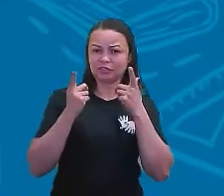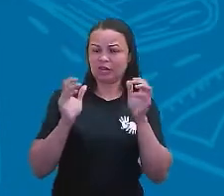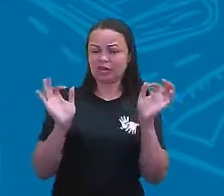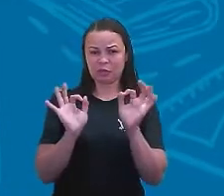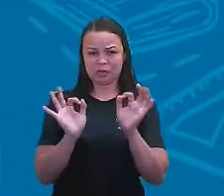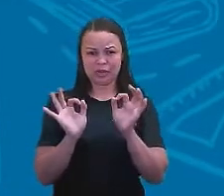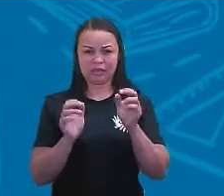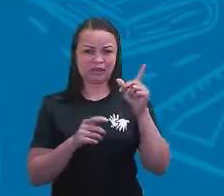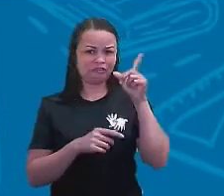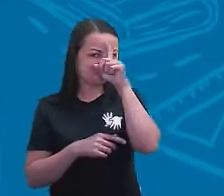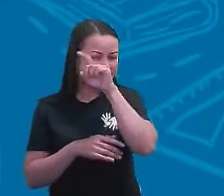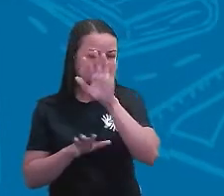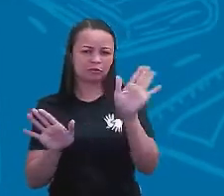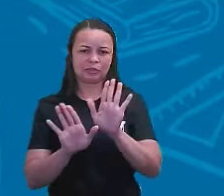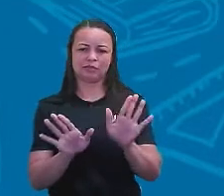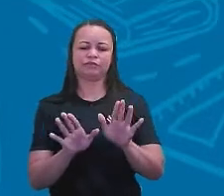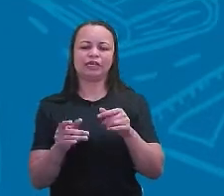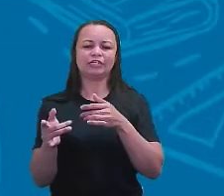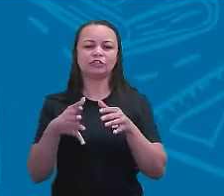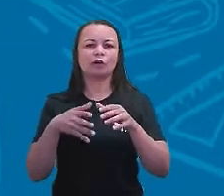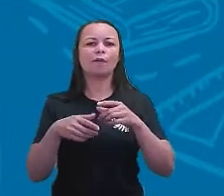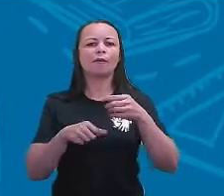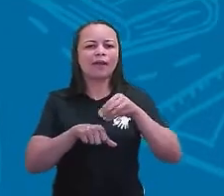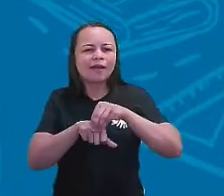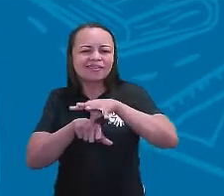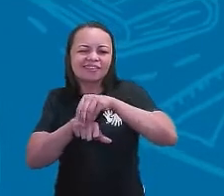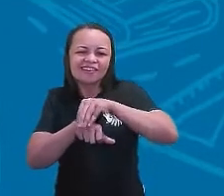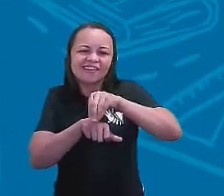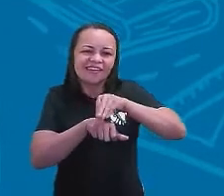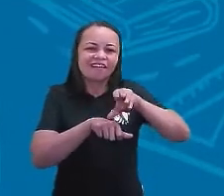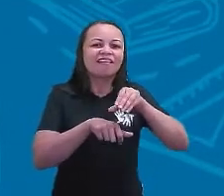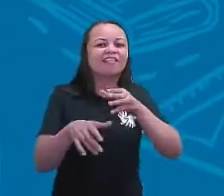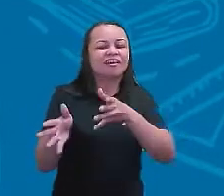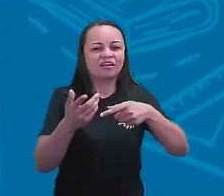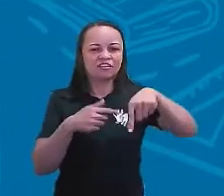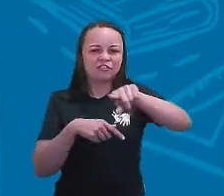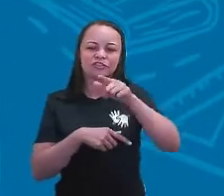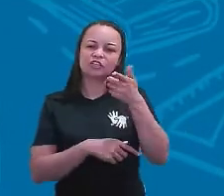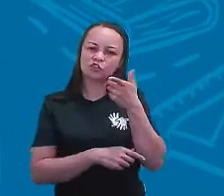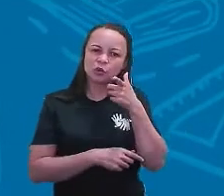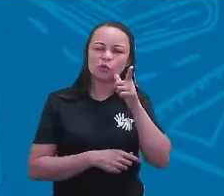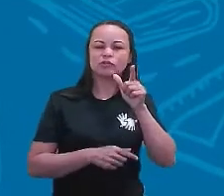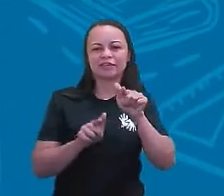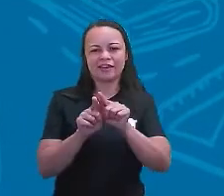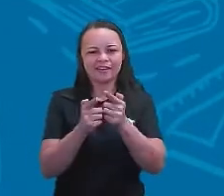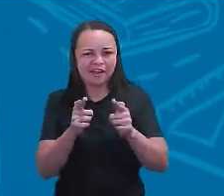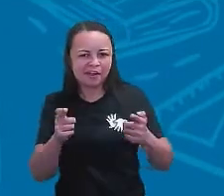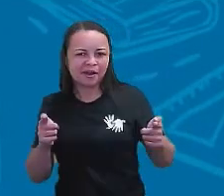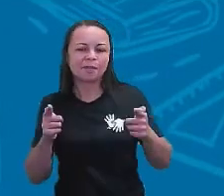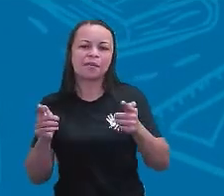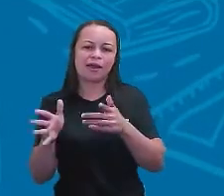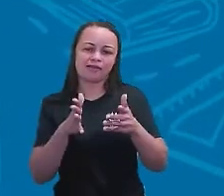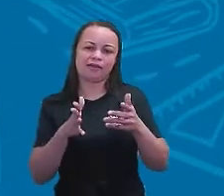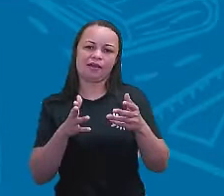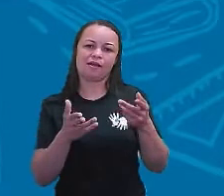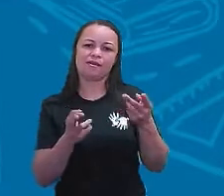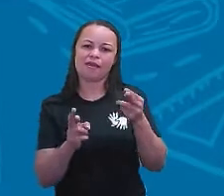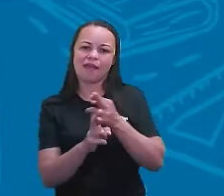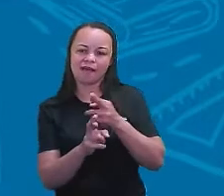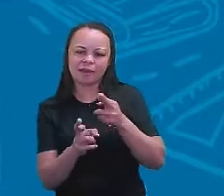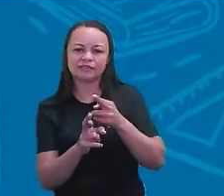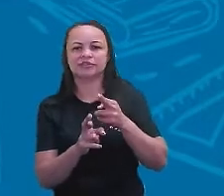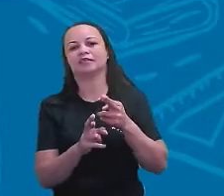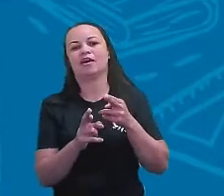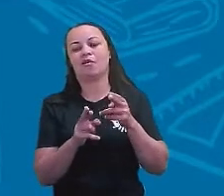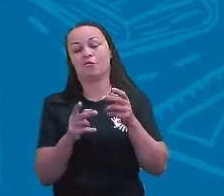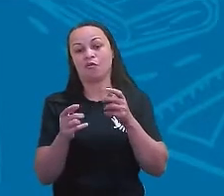de difícil. É só pegar aí as dicas que você consegue qualquer gramática com relação a comparativo, ou seja, qualquer